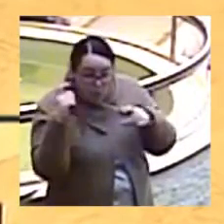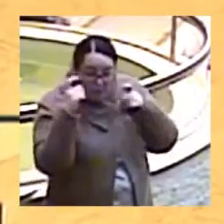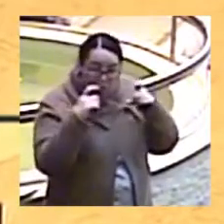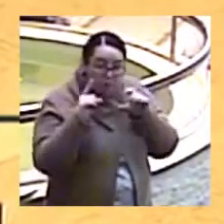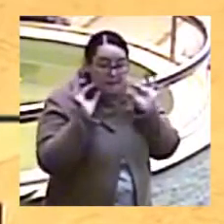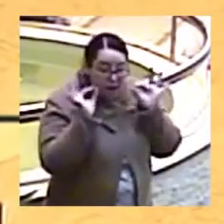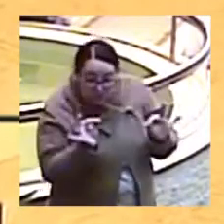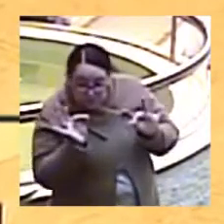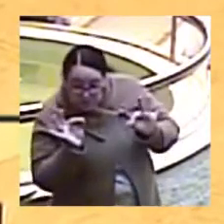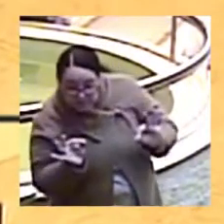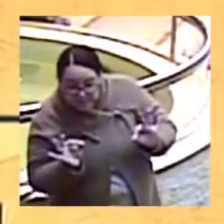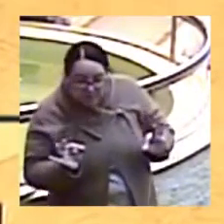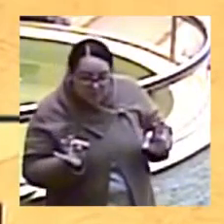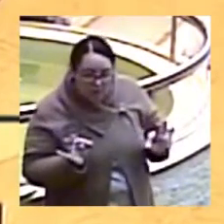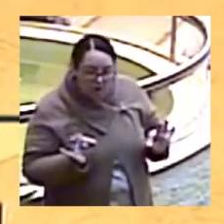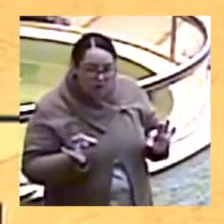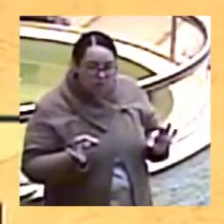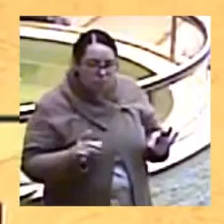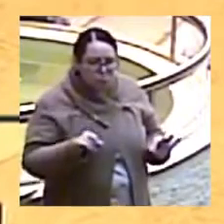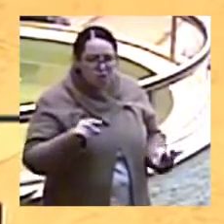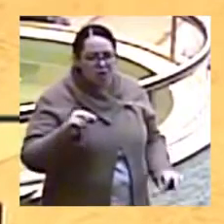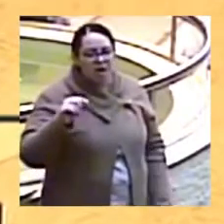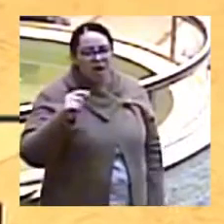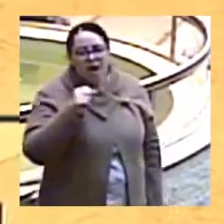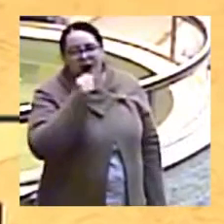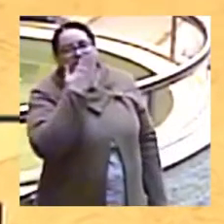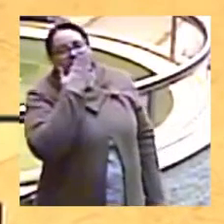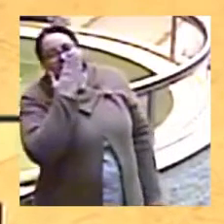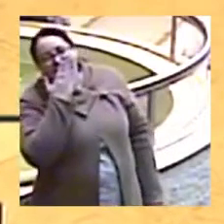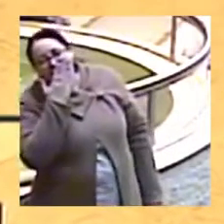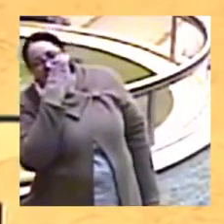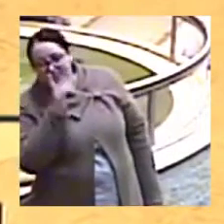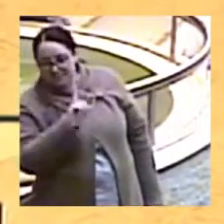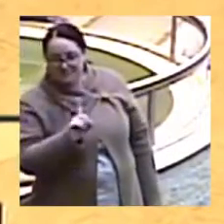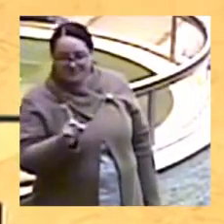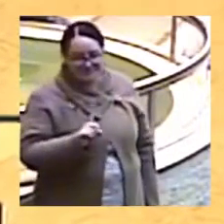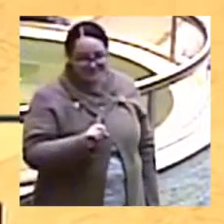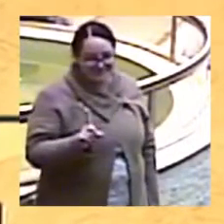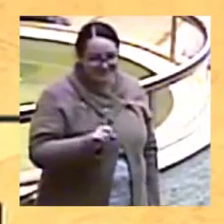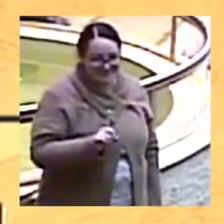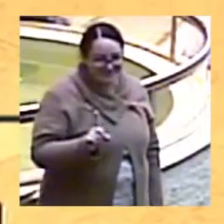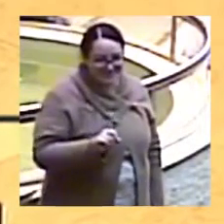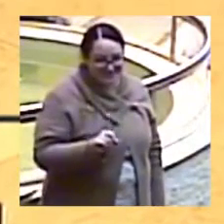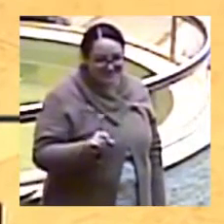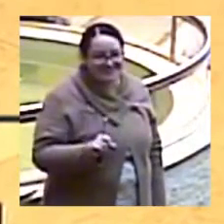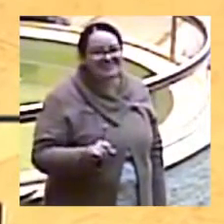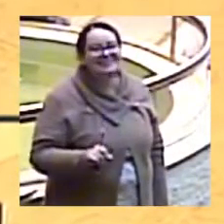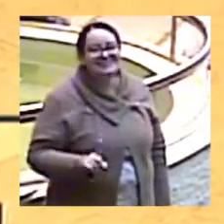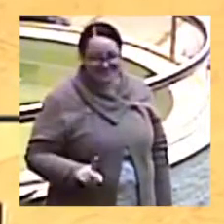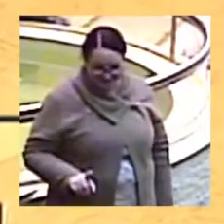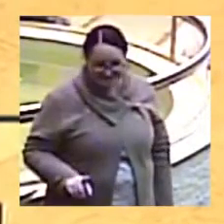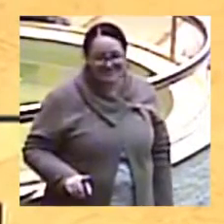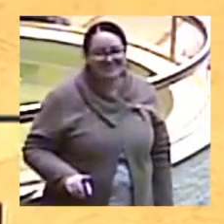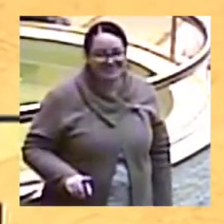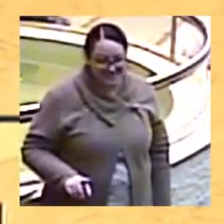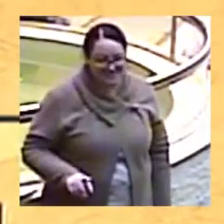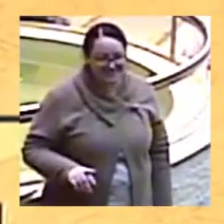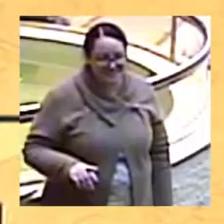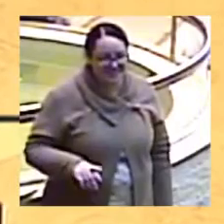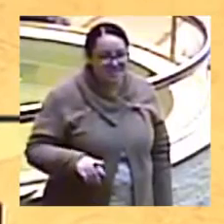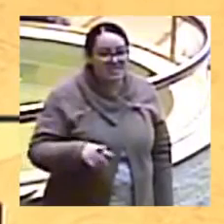se esconde, diante dos problemas, sociais, políticos, e, problemas religiosos, que nós temos, na nossa sociedade.